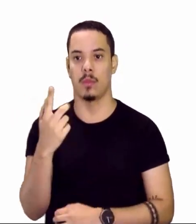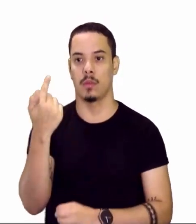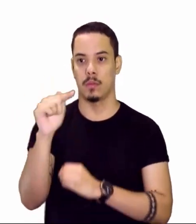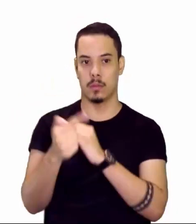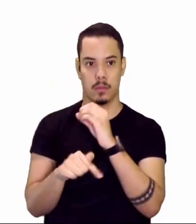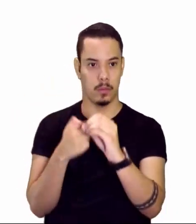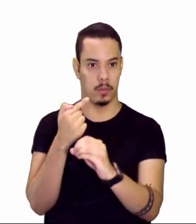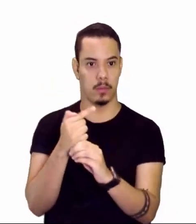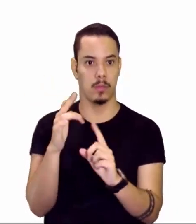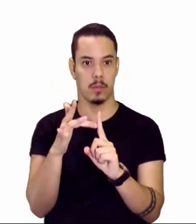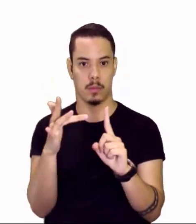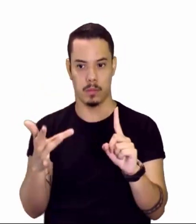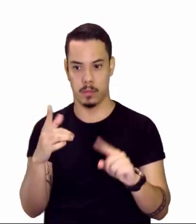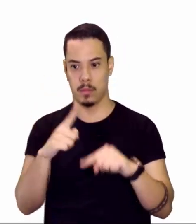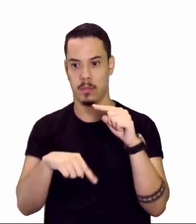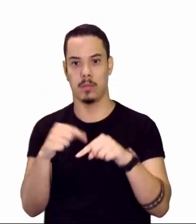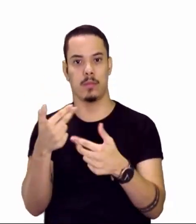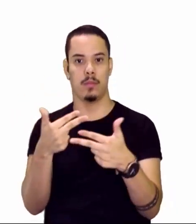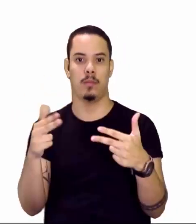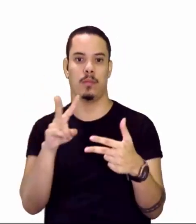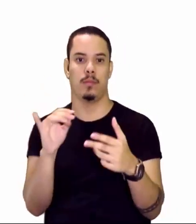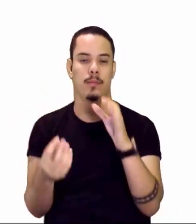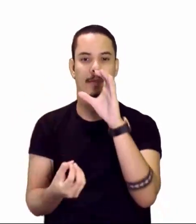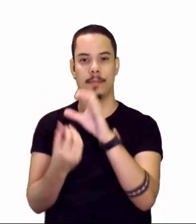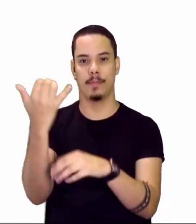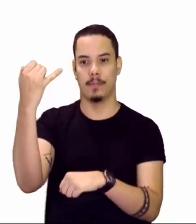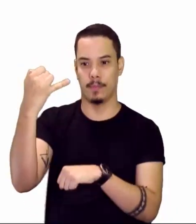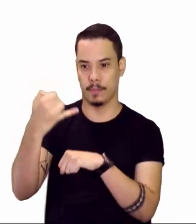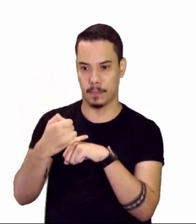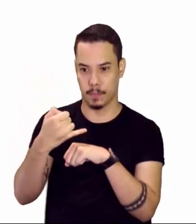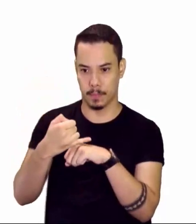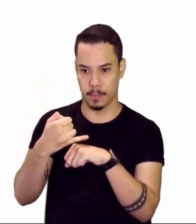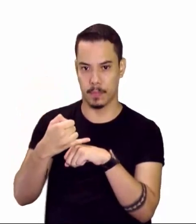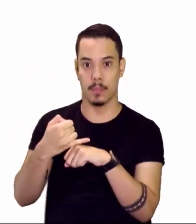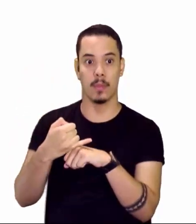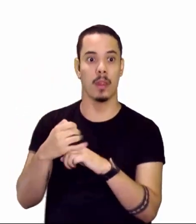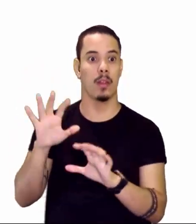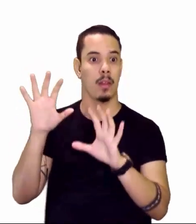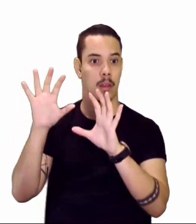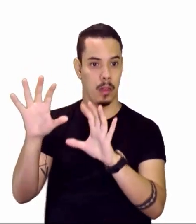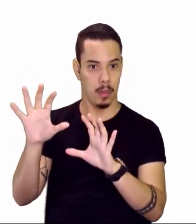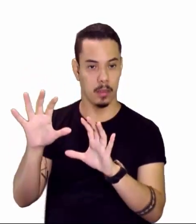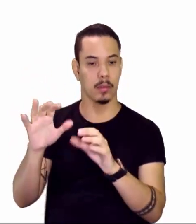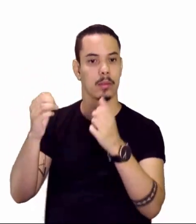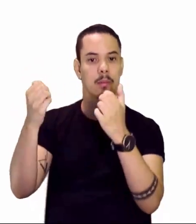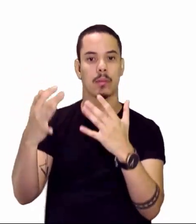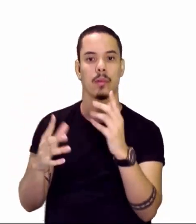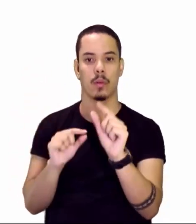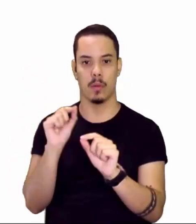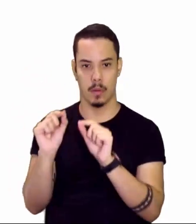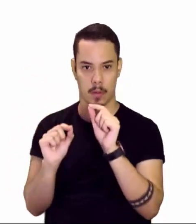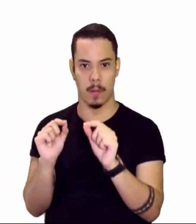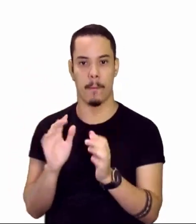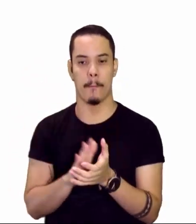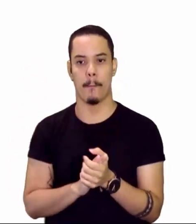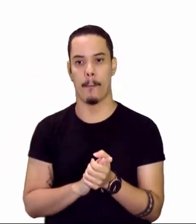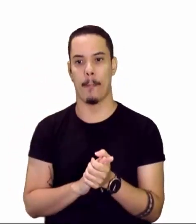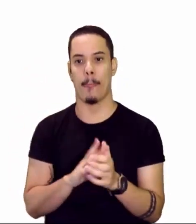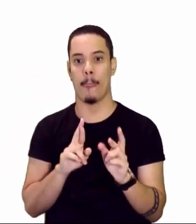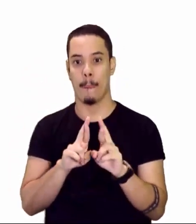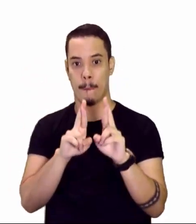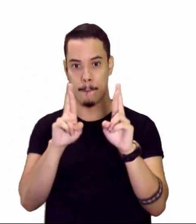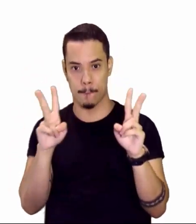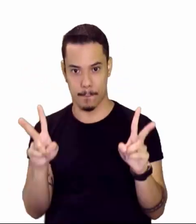de doação de elétrons e vai formando íons. Nesse caso, que diz o seguinte: a diferença